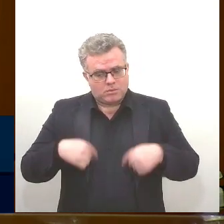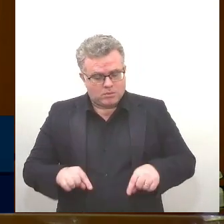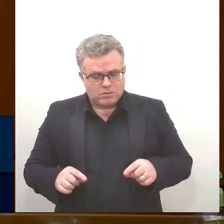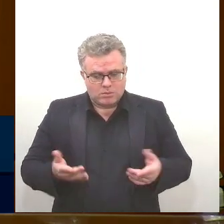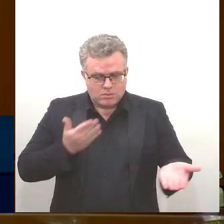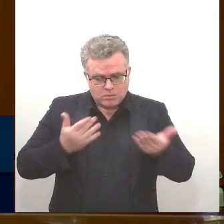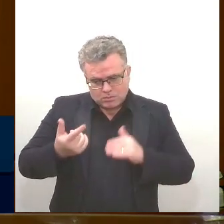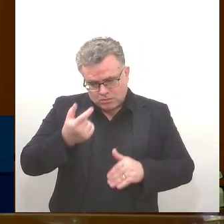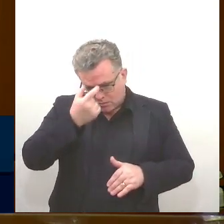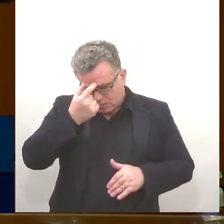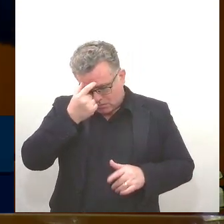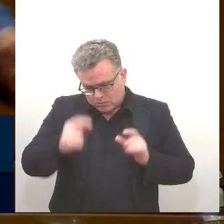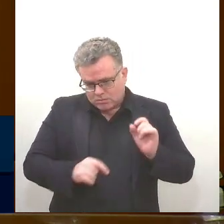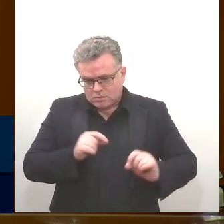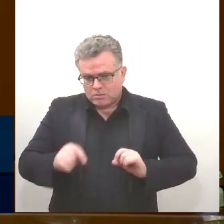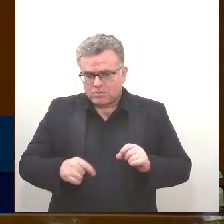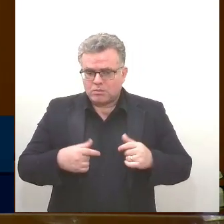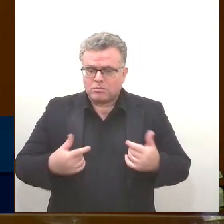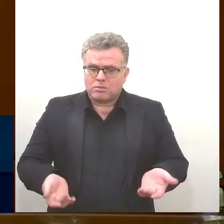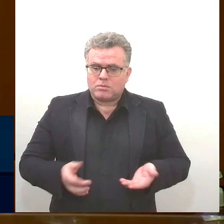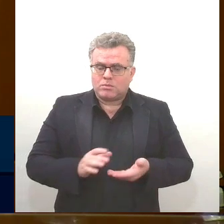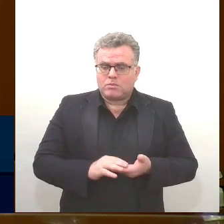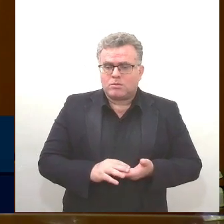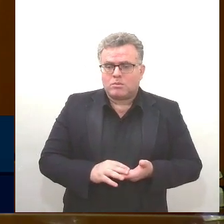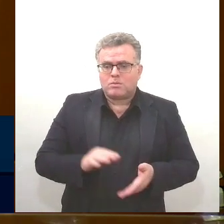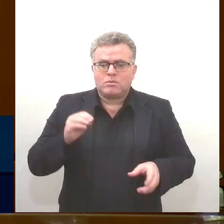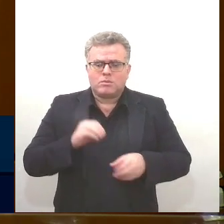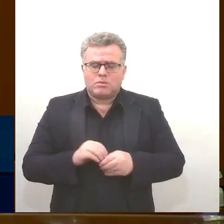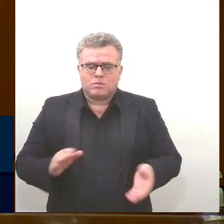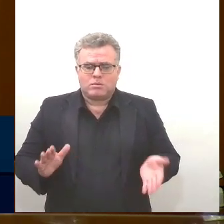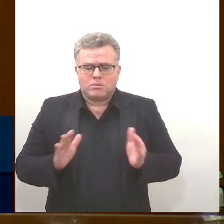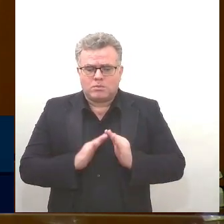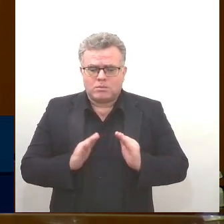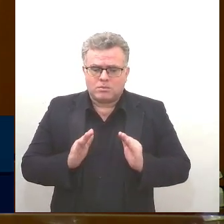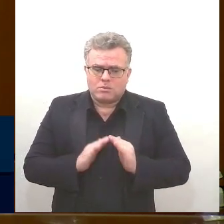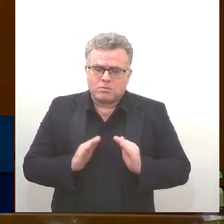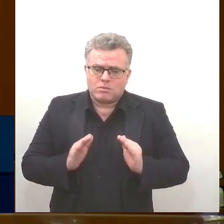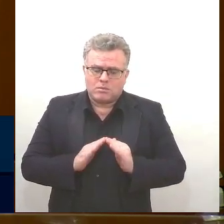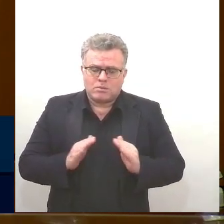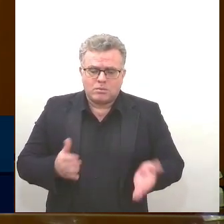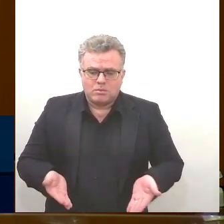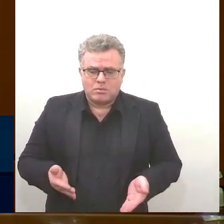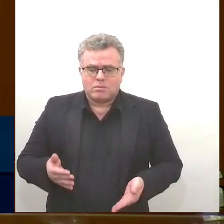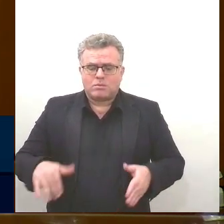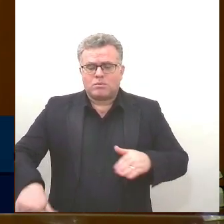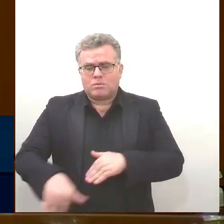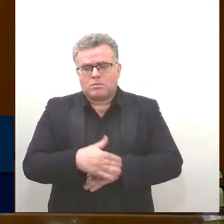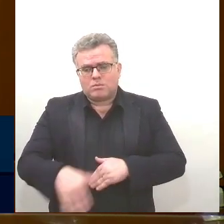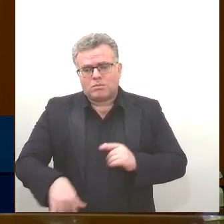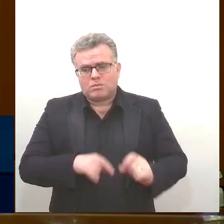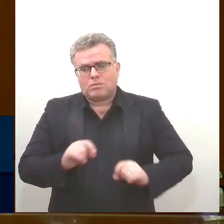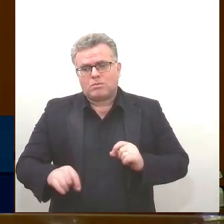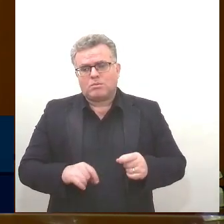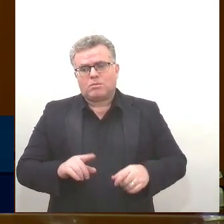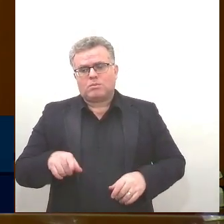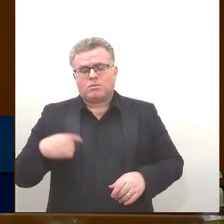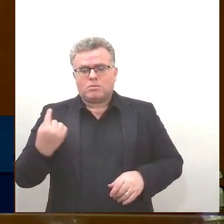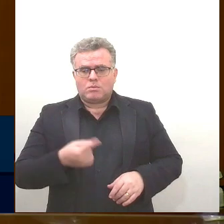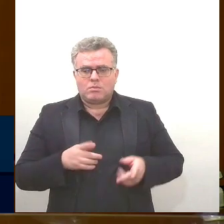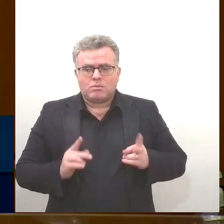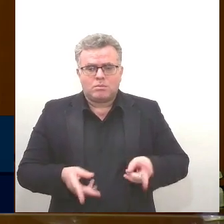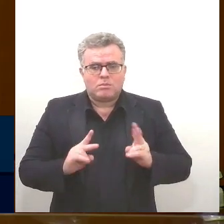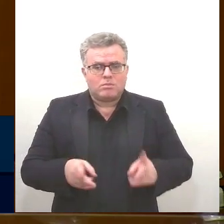psicológica seja dentro de casa seja na rua nós temos o dever como